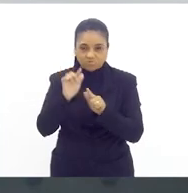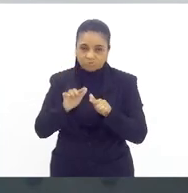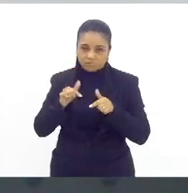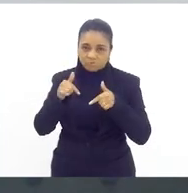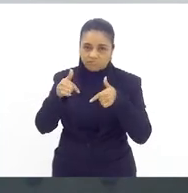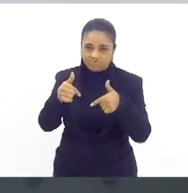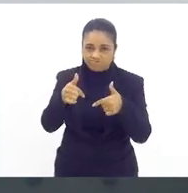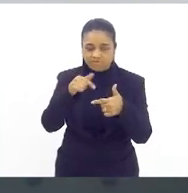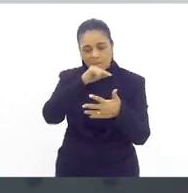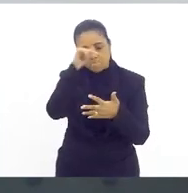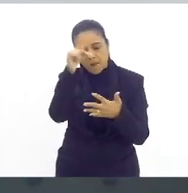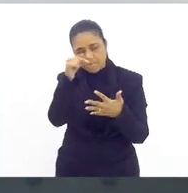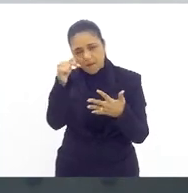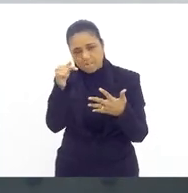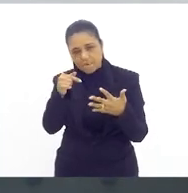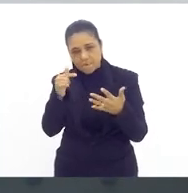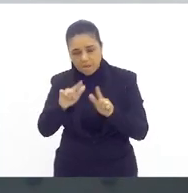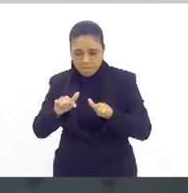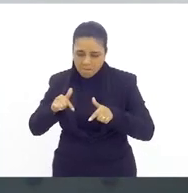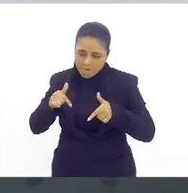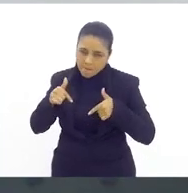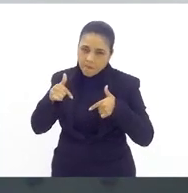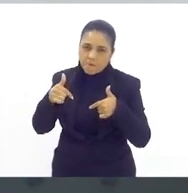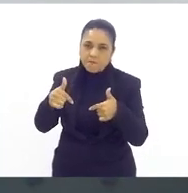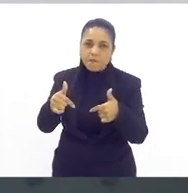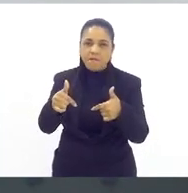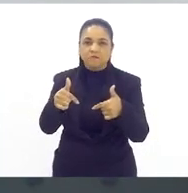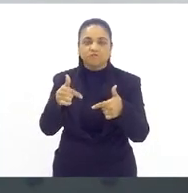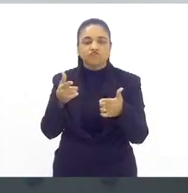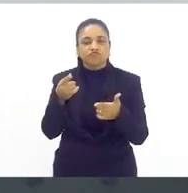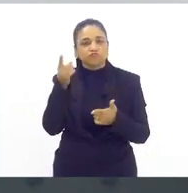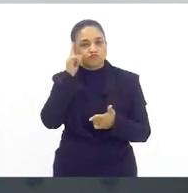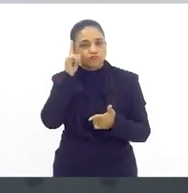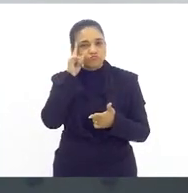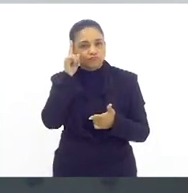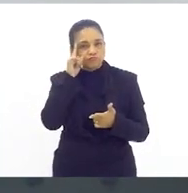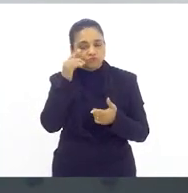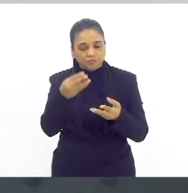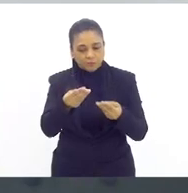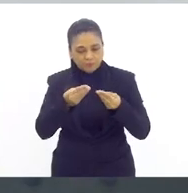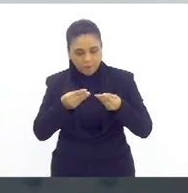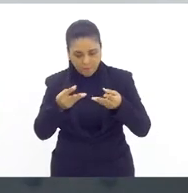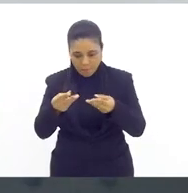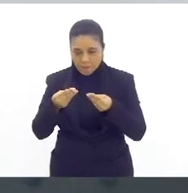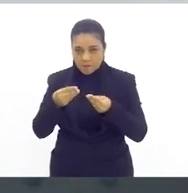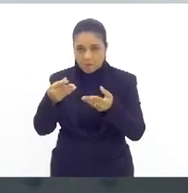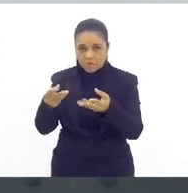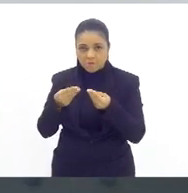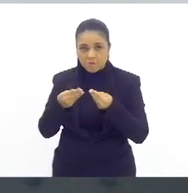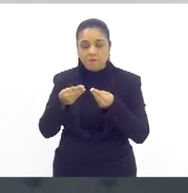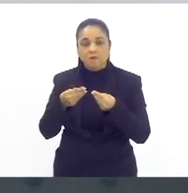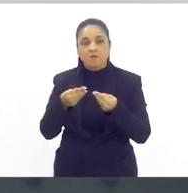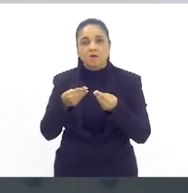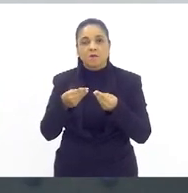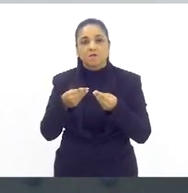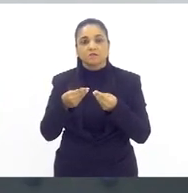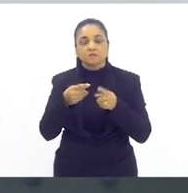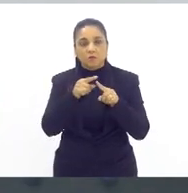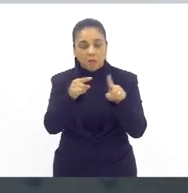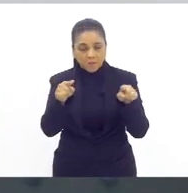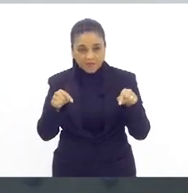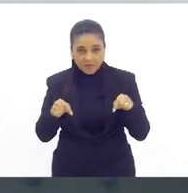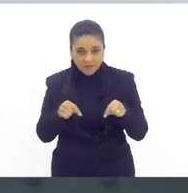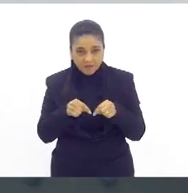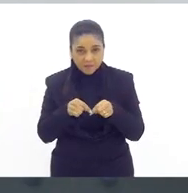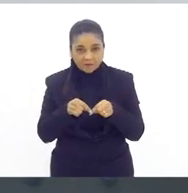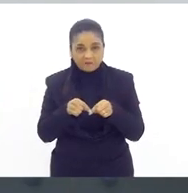dar conta de muitas demandas né que chegam todos os dias e ao mesmo tempo no nosso gabinete